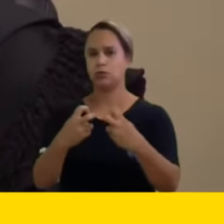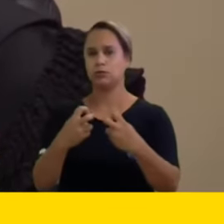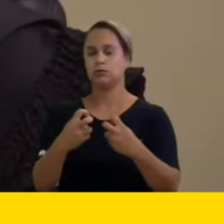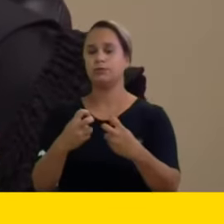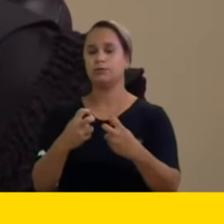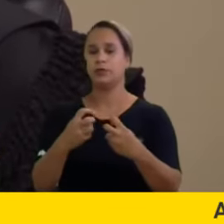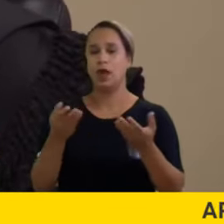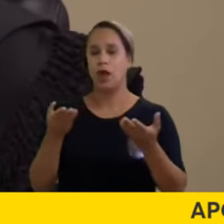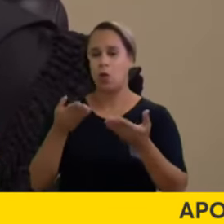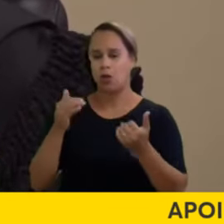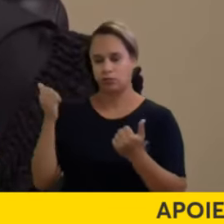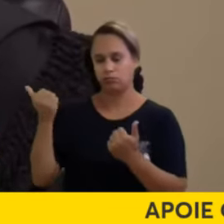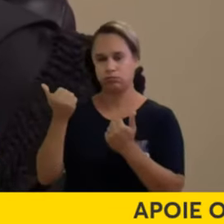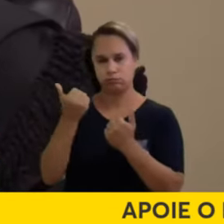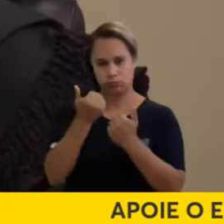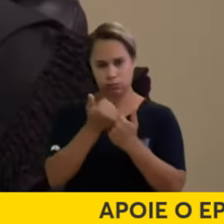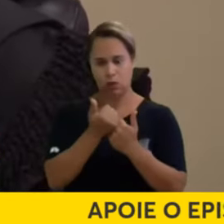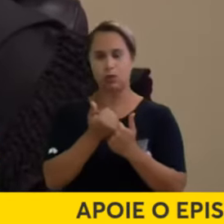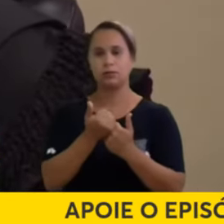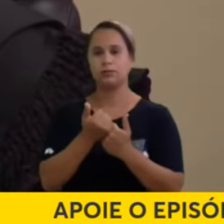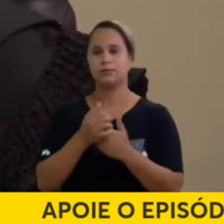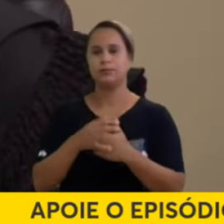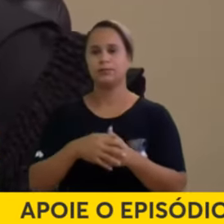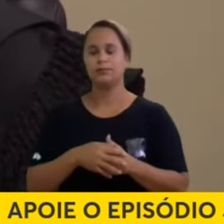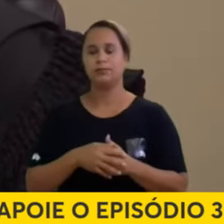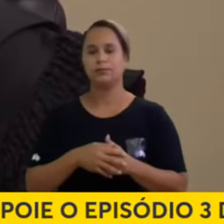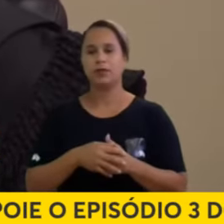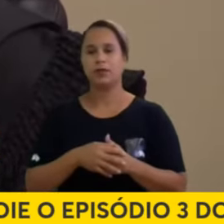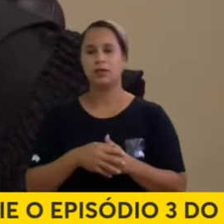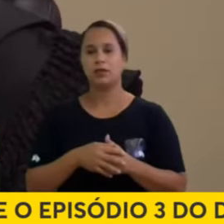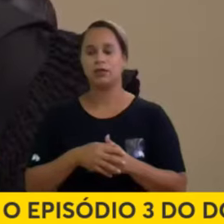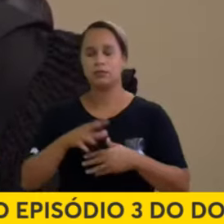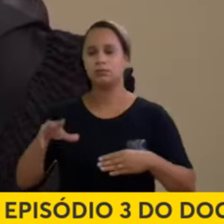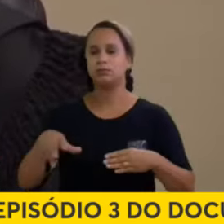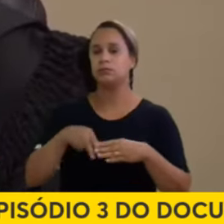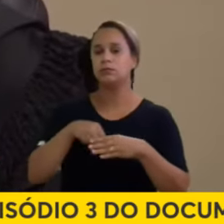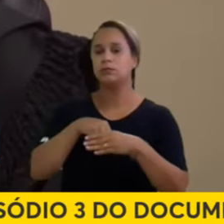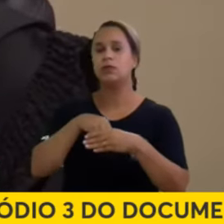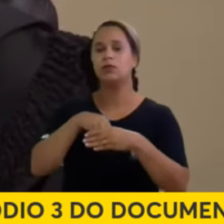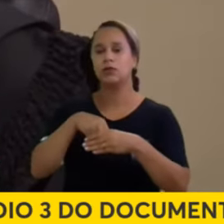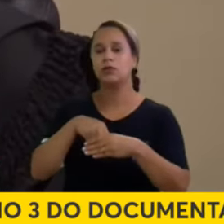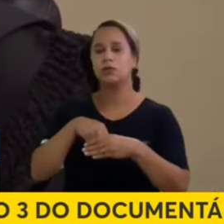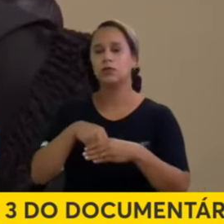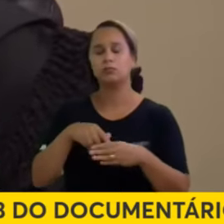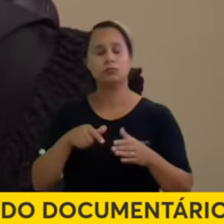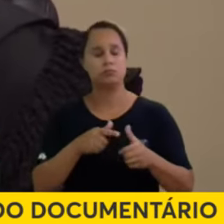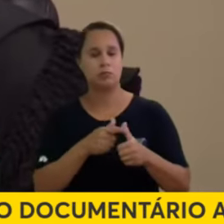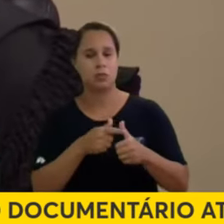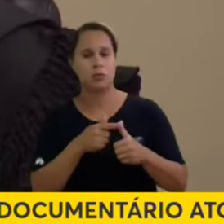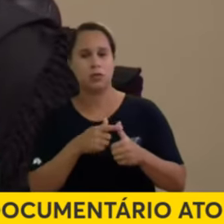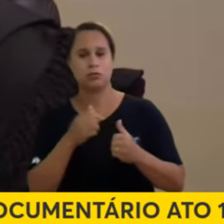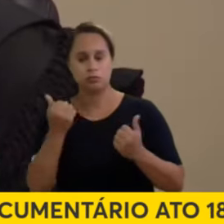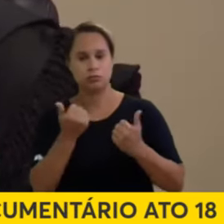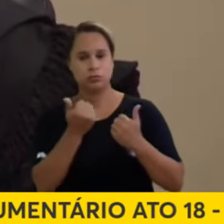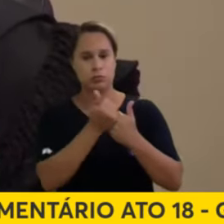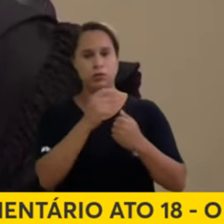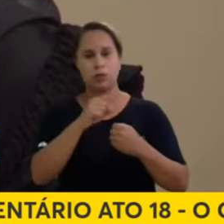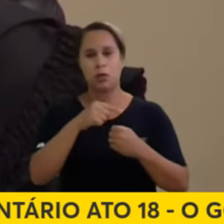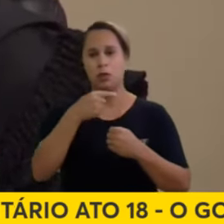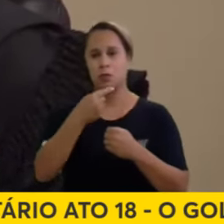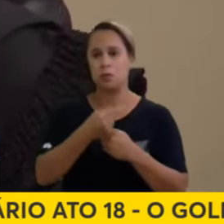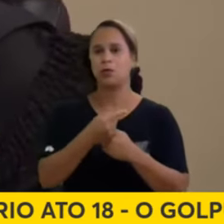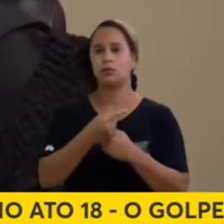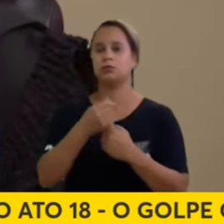a qual integrei por felizes 4 anos na qualidade de Juiz de Direito primeiro como substituto depois titular atuando efetivamente nas